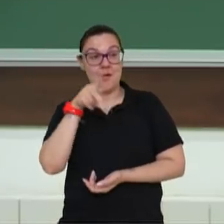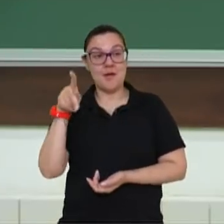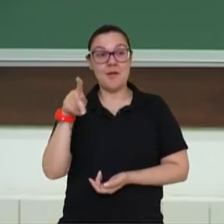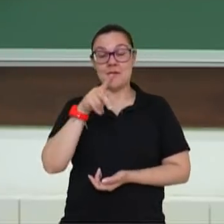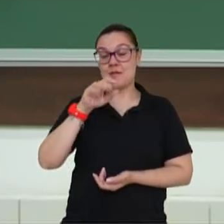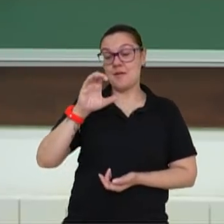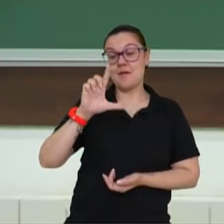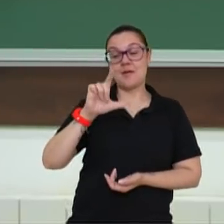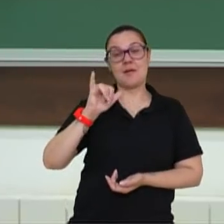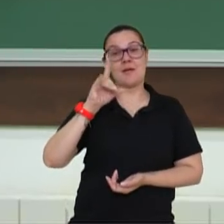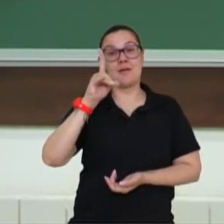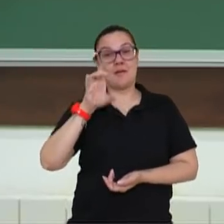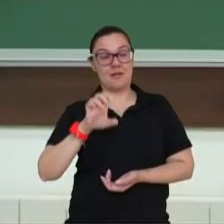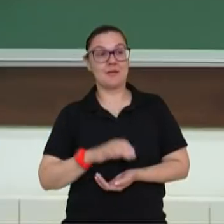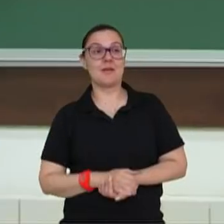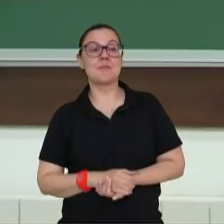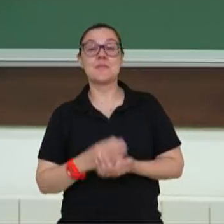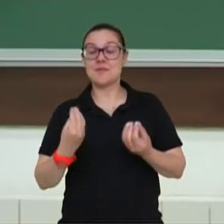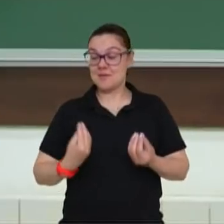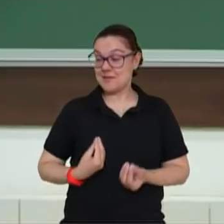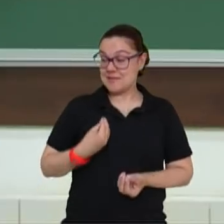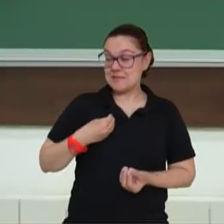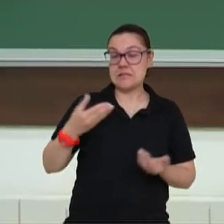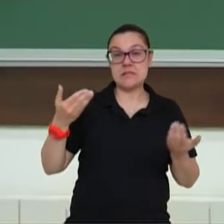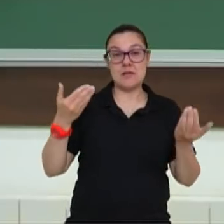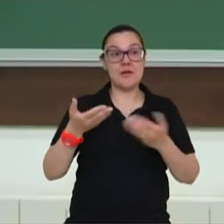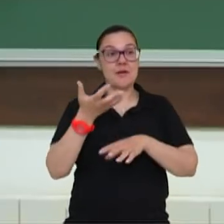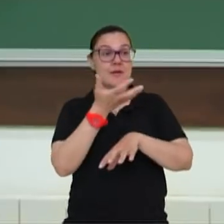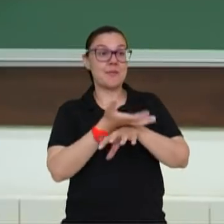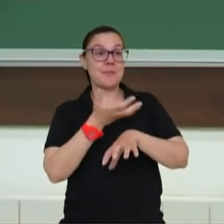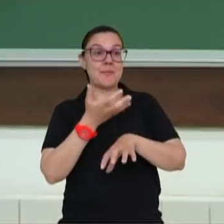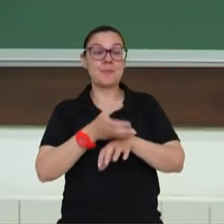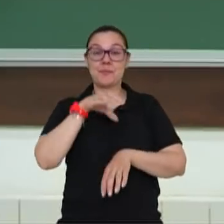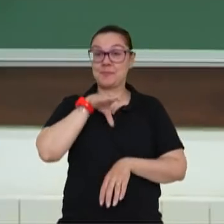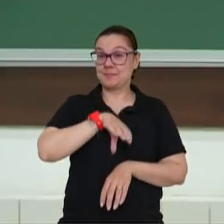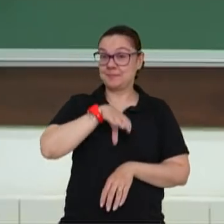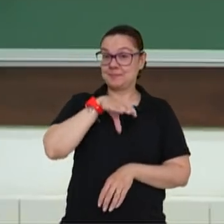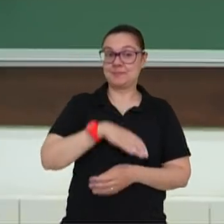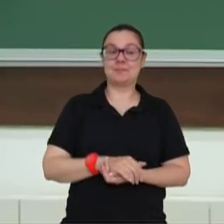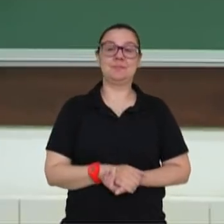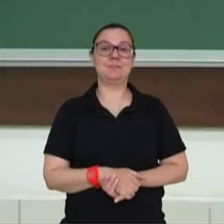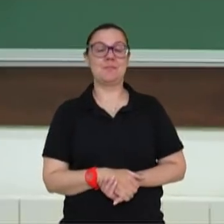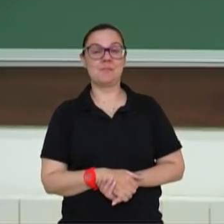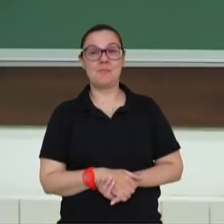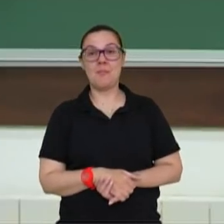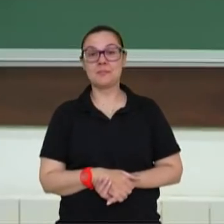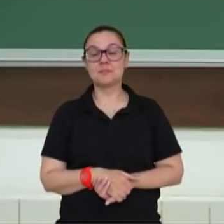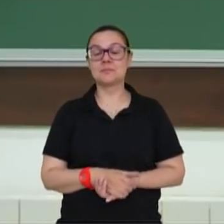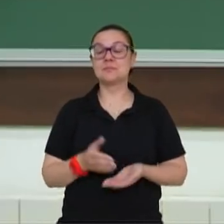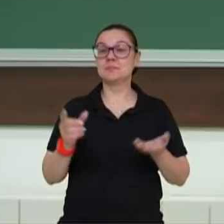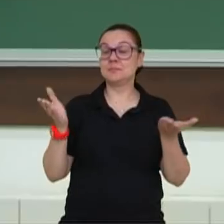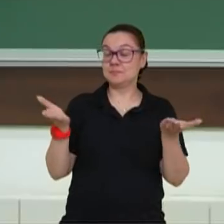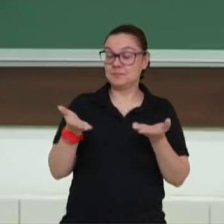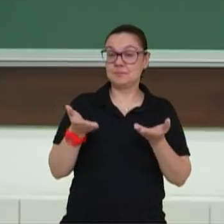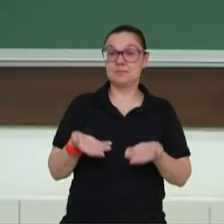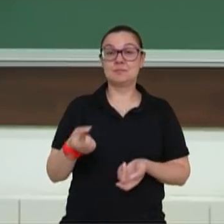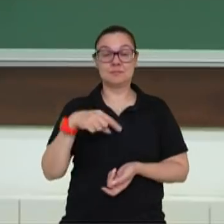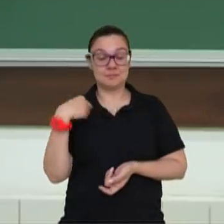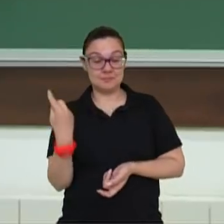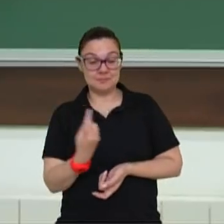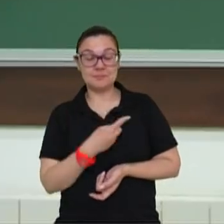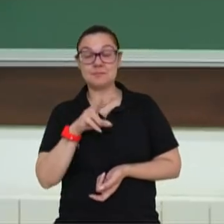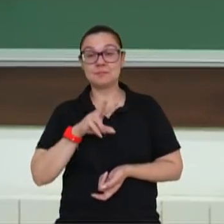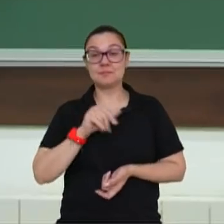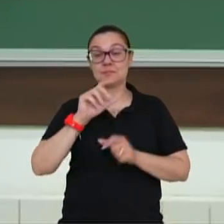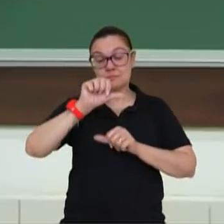professora Cleide e estamos com a disciplina de língua portuguesa. Hoje falaremos então